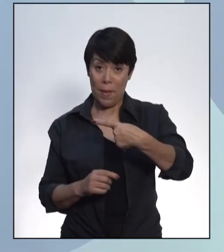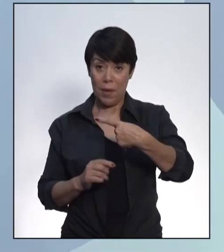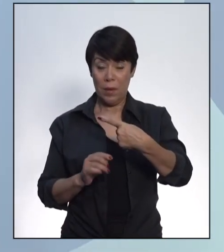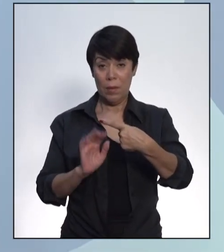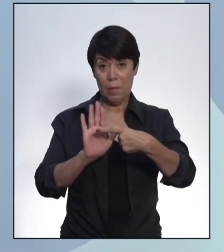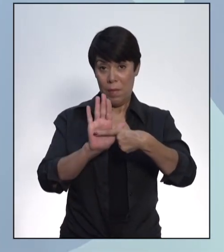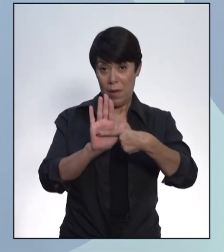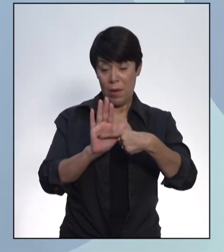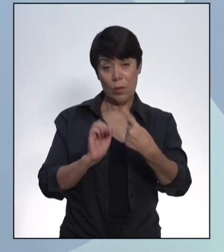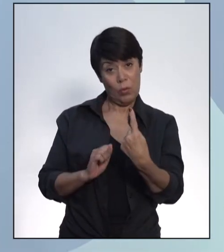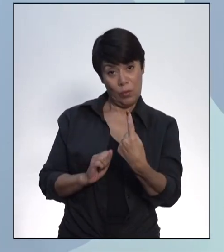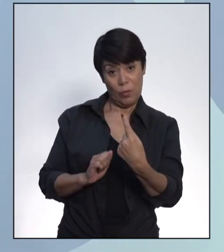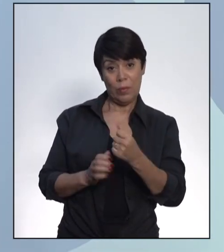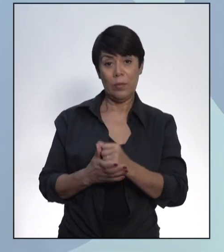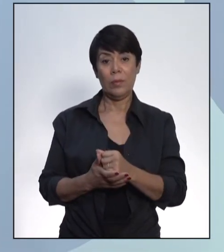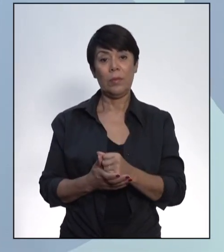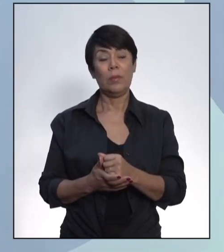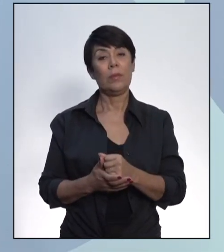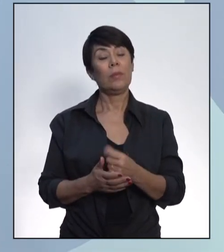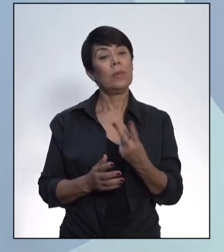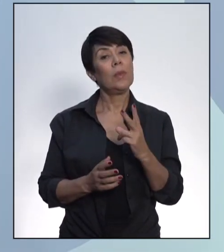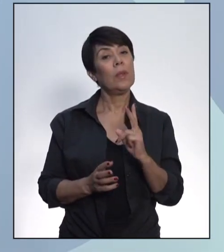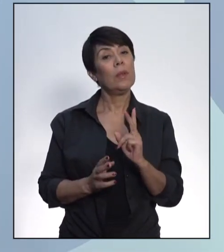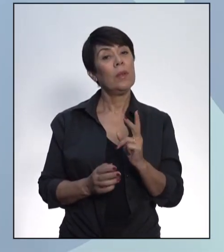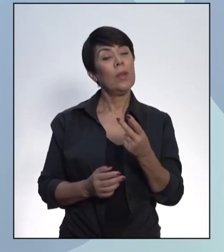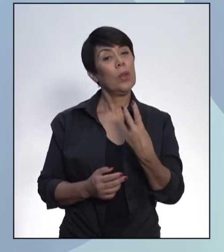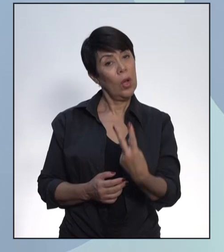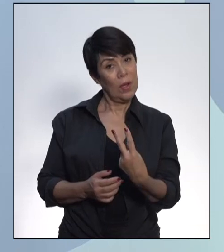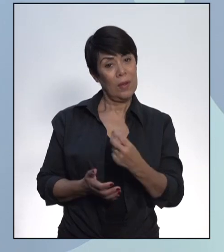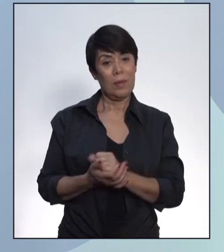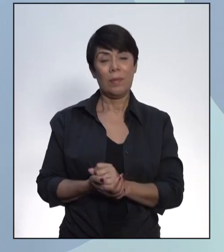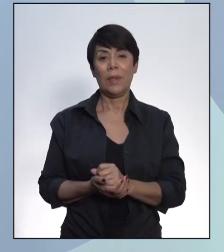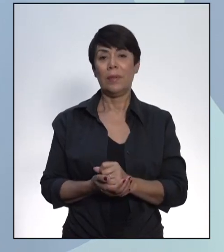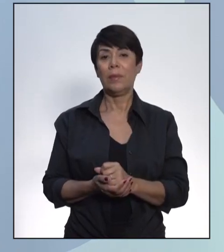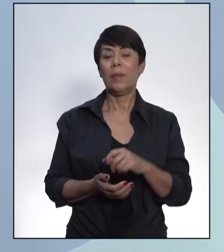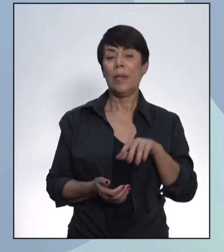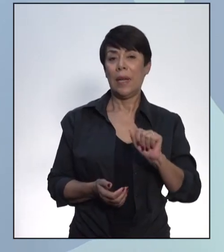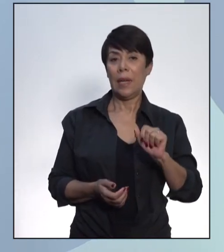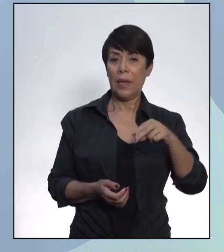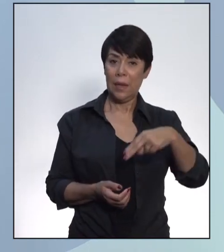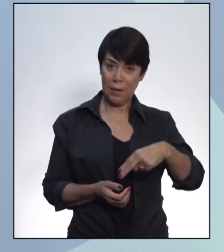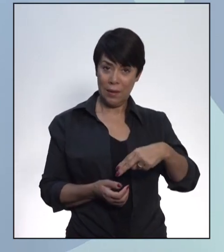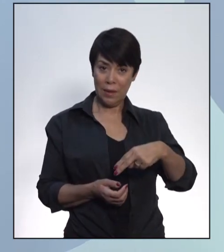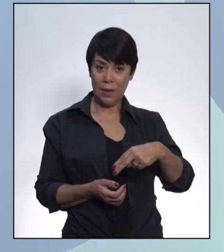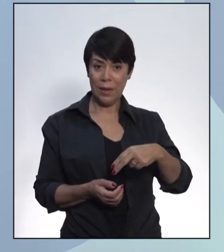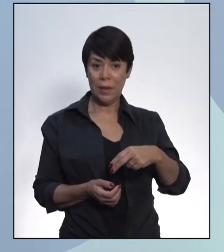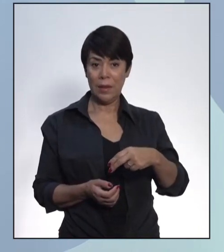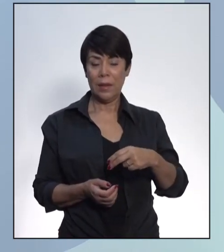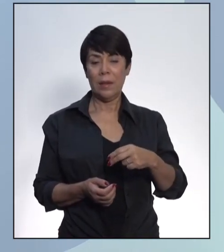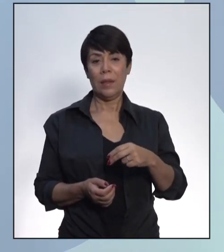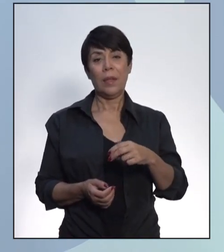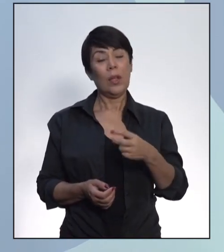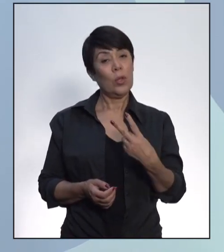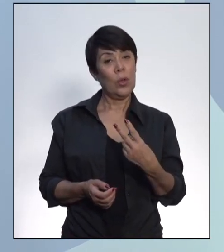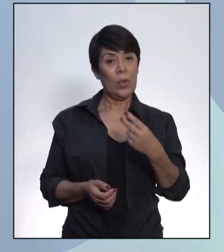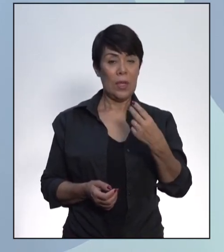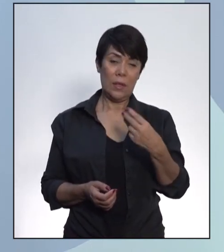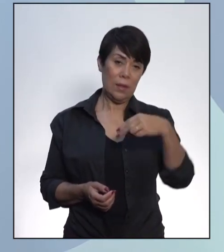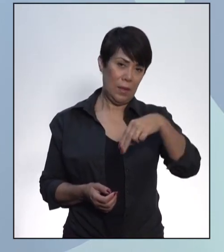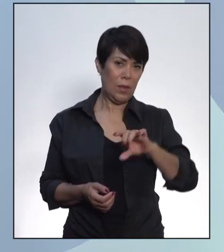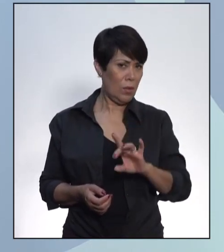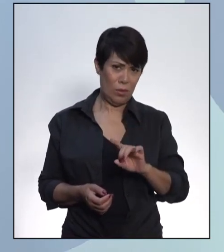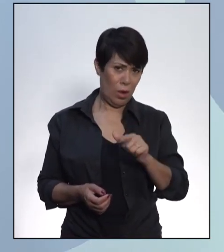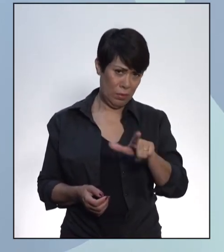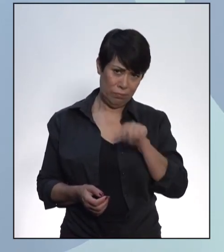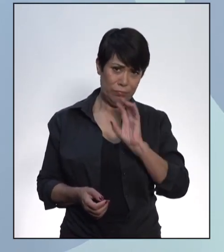2. Equação simples, né? Então, eu caio no AN como 2N só tem ele.